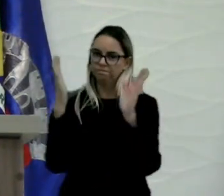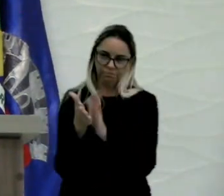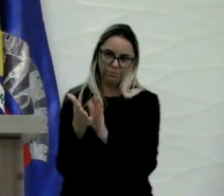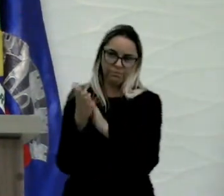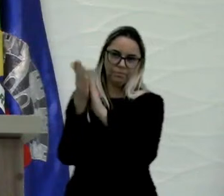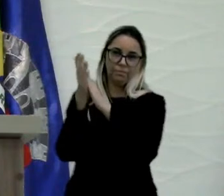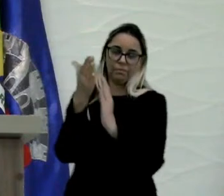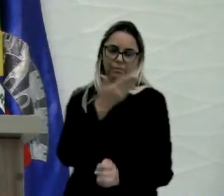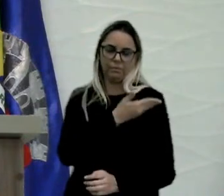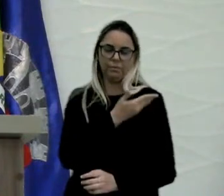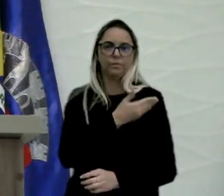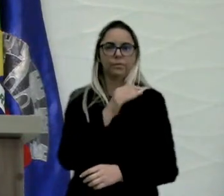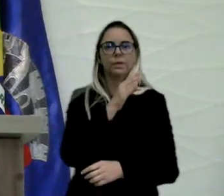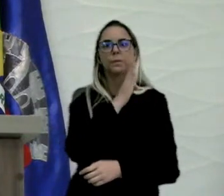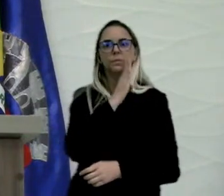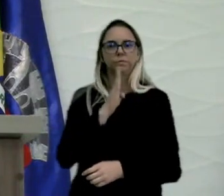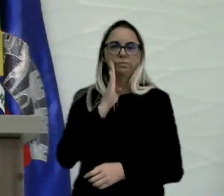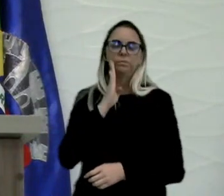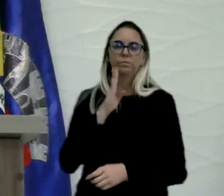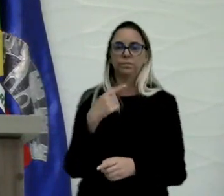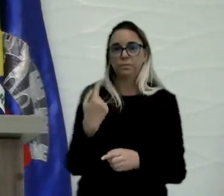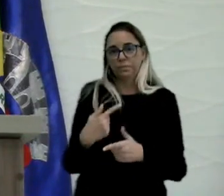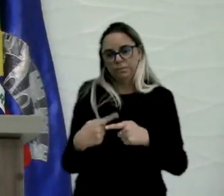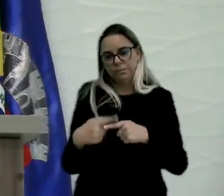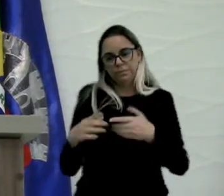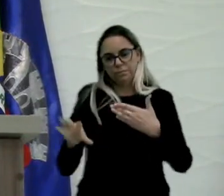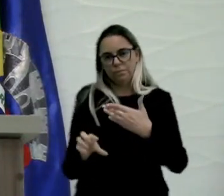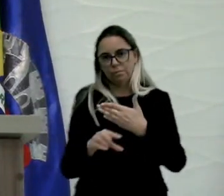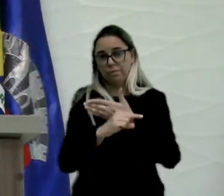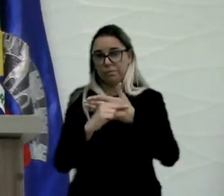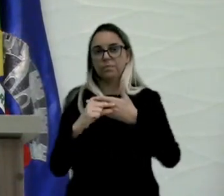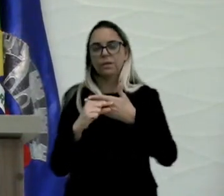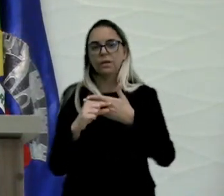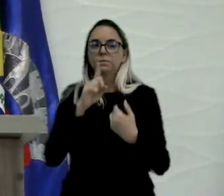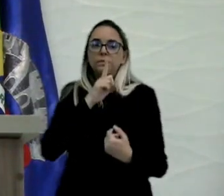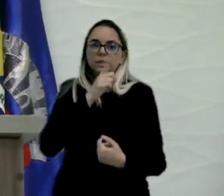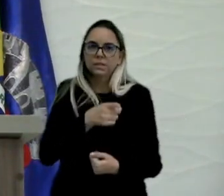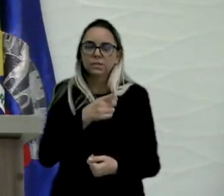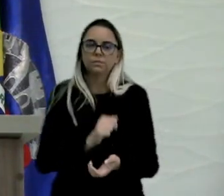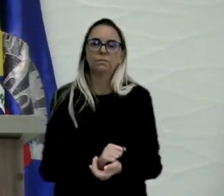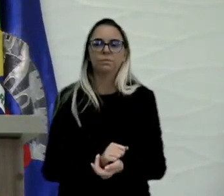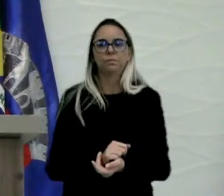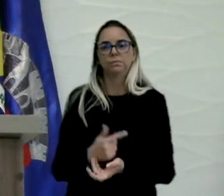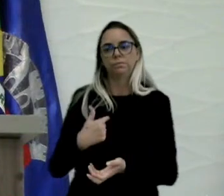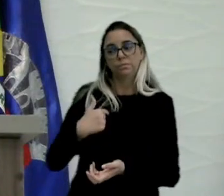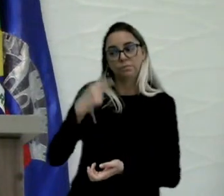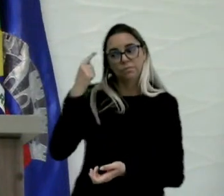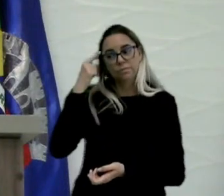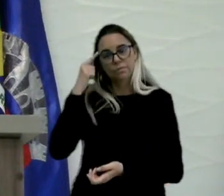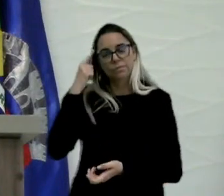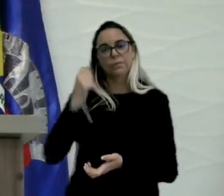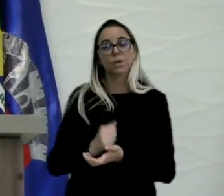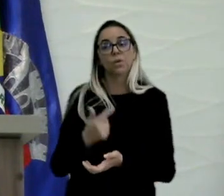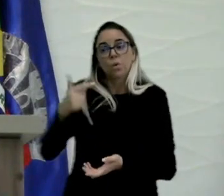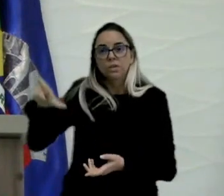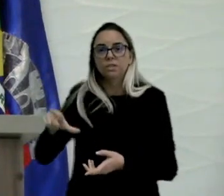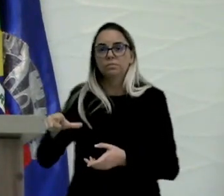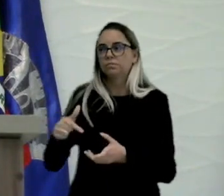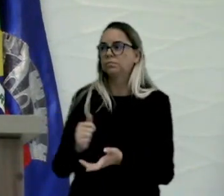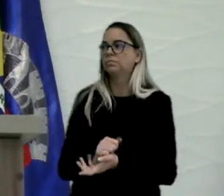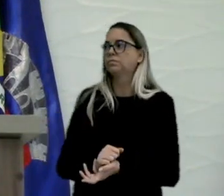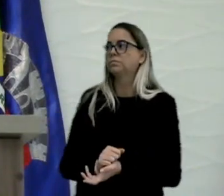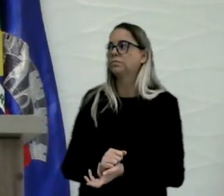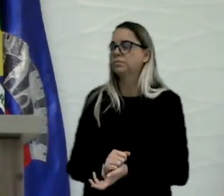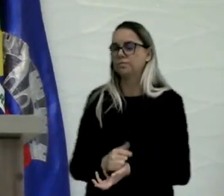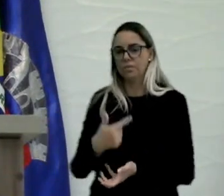também tem esse mesmo raciocínio que que fizesse outra coleta né porque eu digo Às vezes a gente sai dali